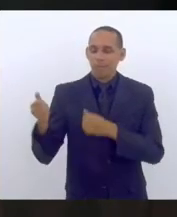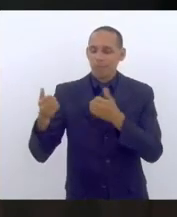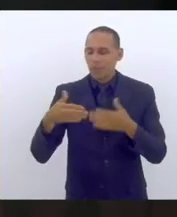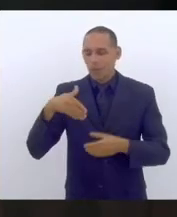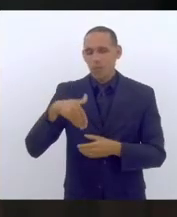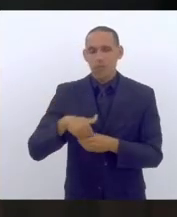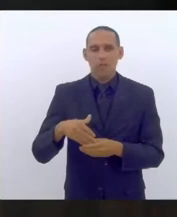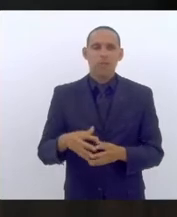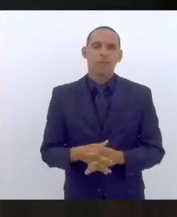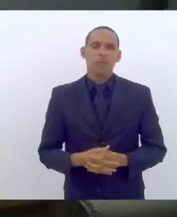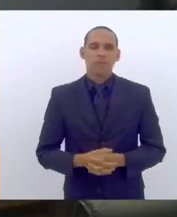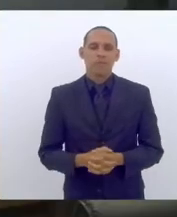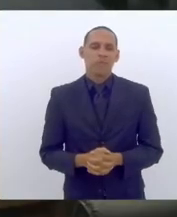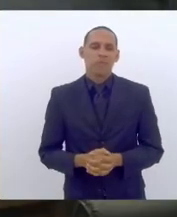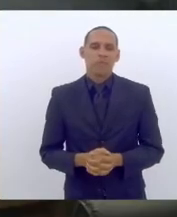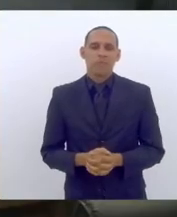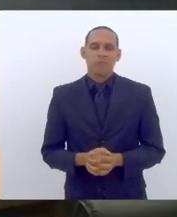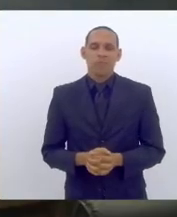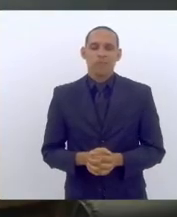de volta